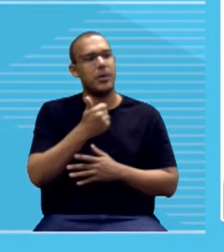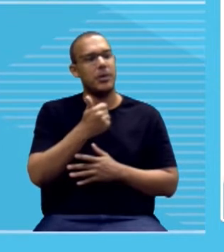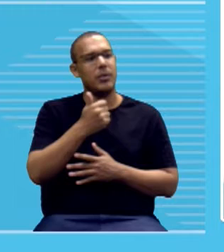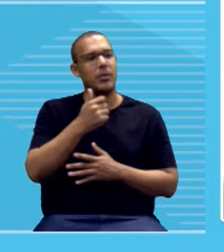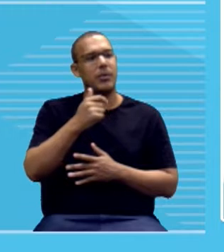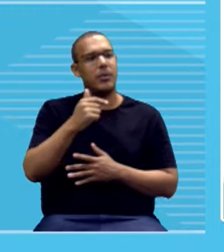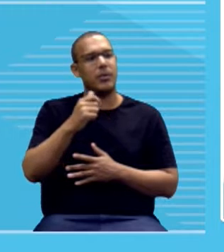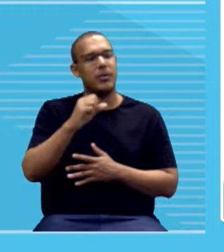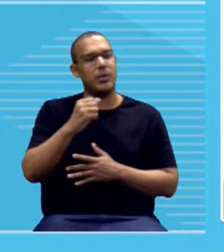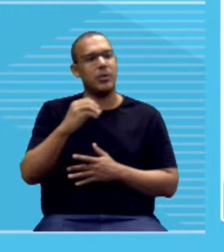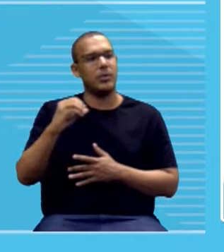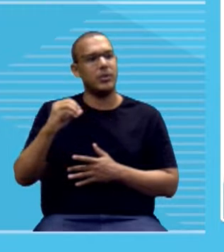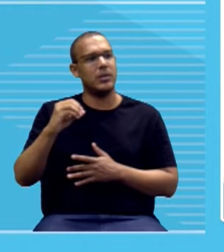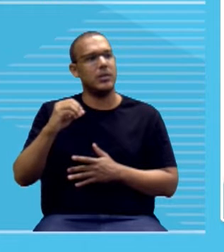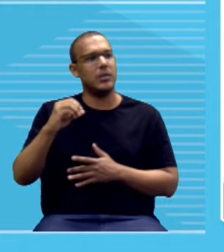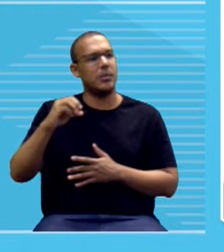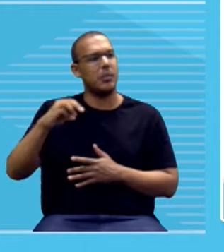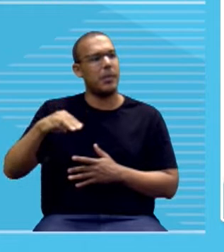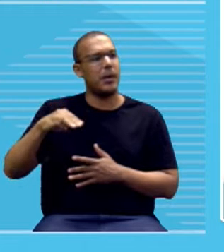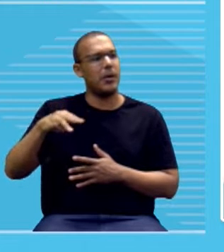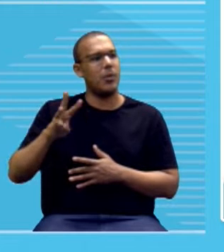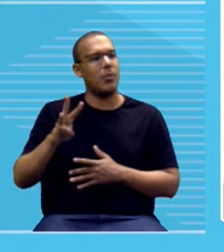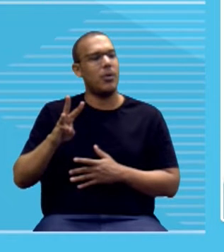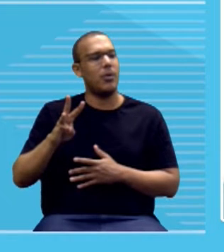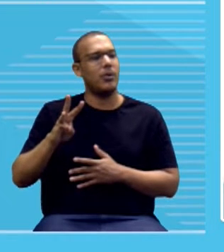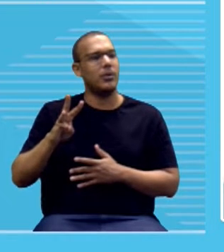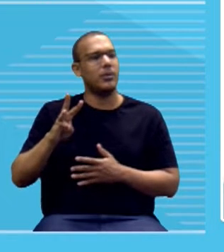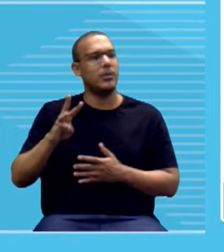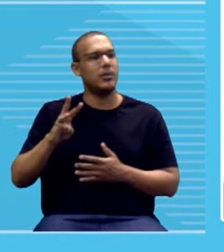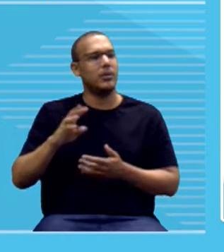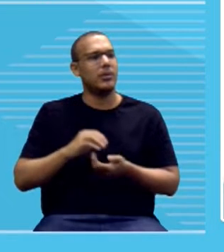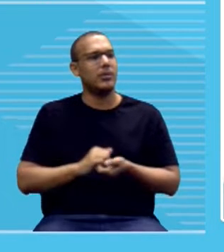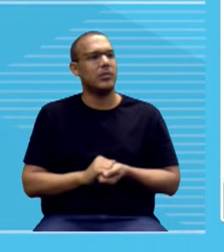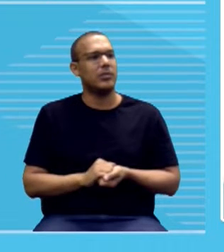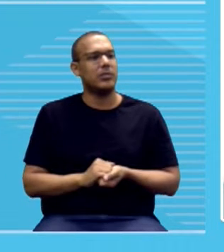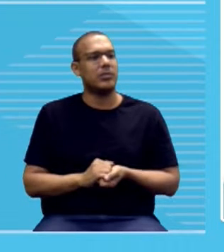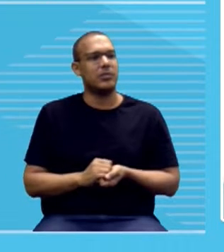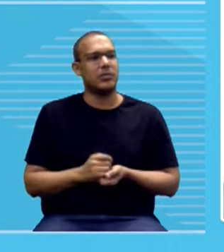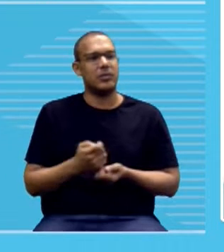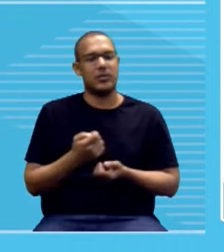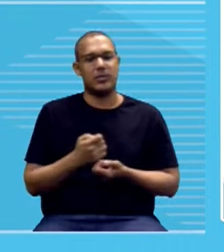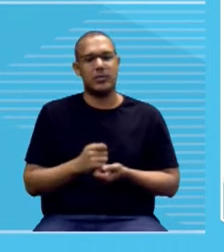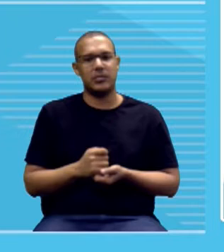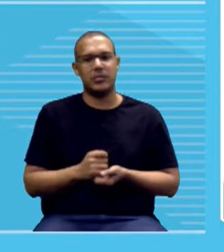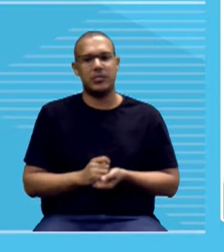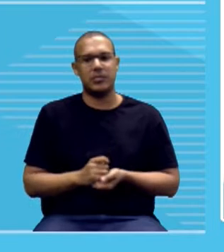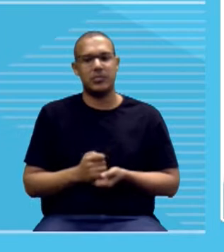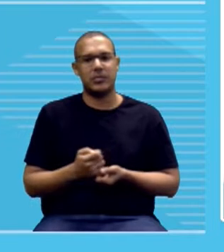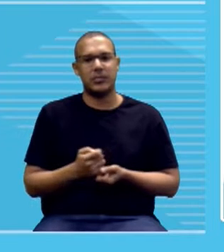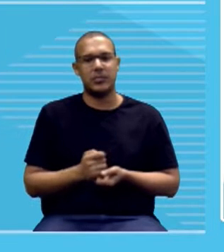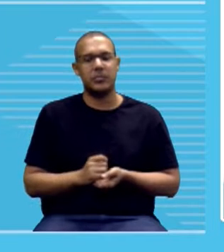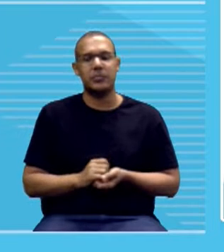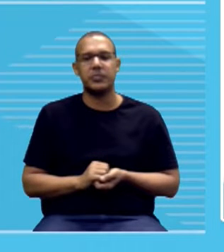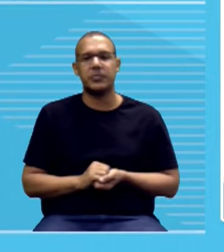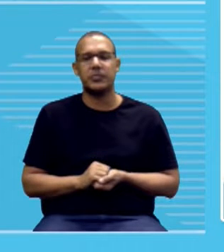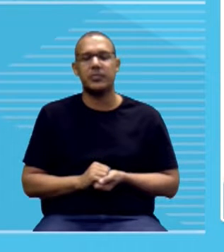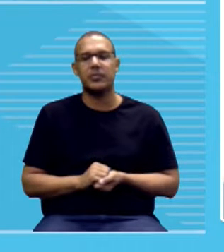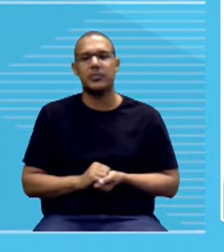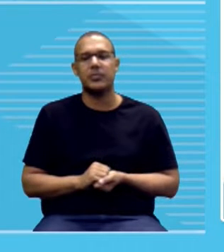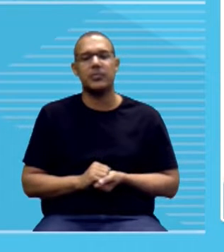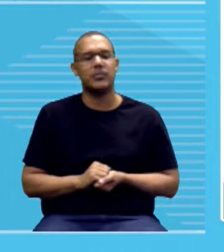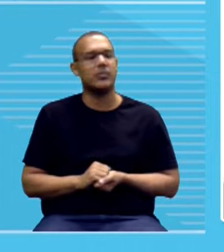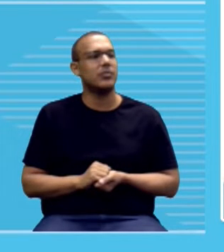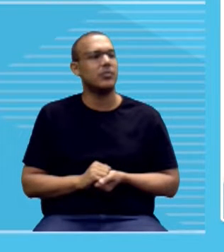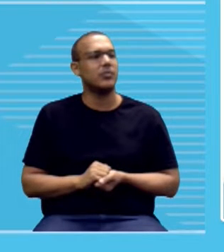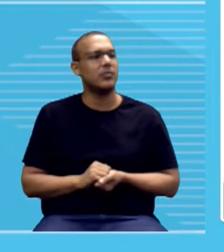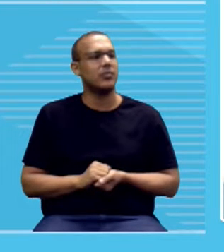megawatts de energia, o que equivale a quase 3 das 20 turbinas da hidrelétrica de Itaipu.